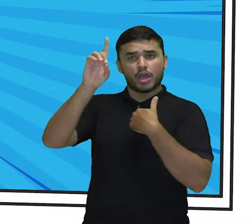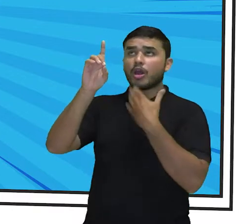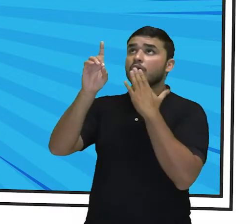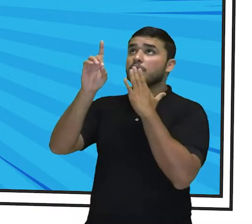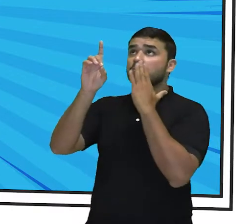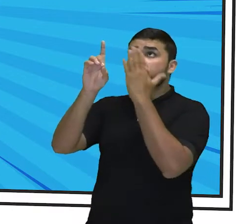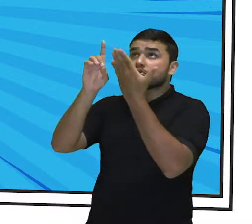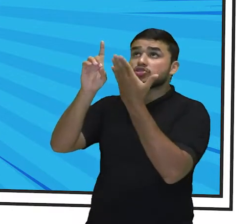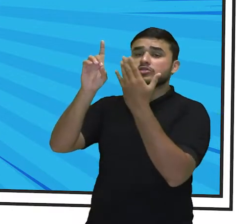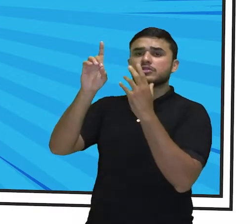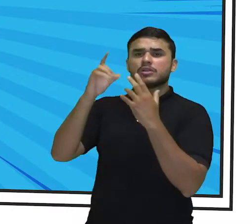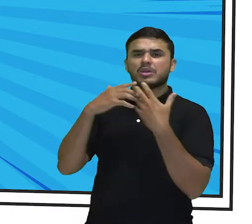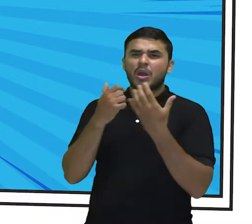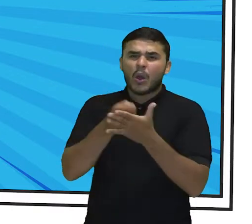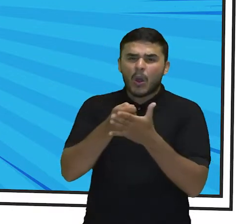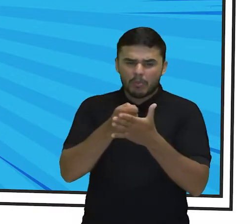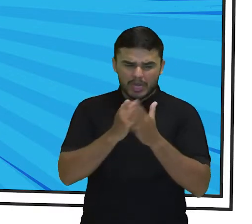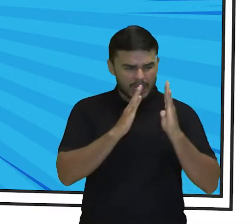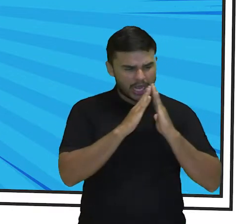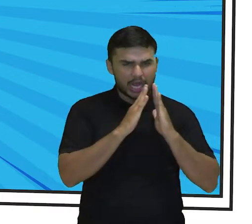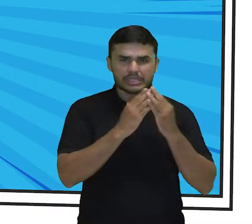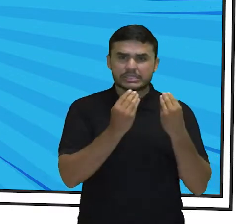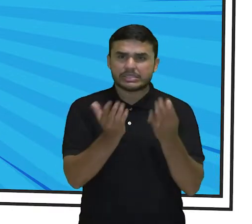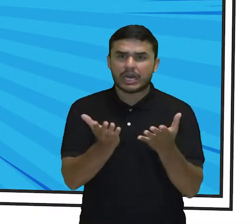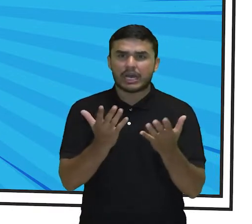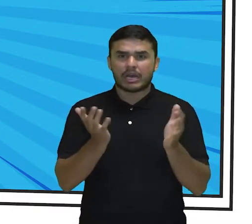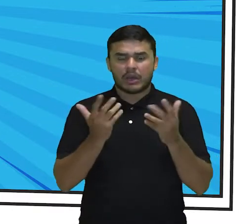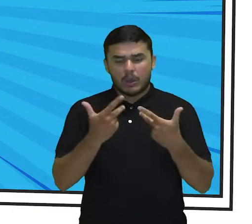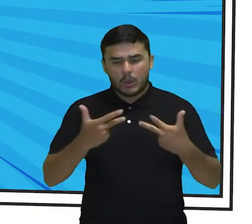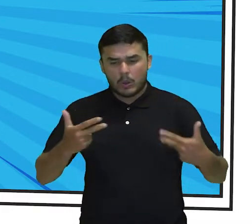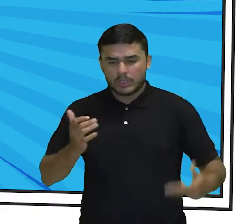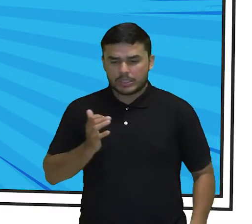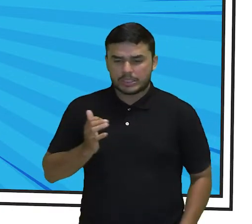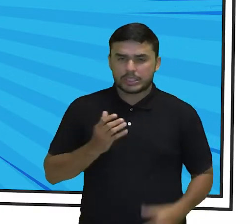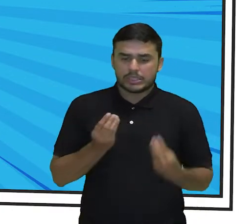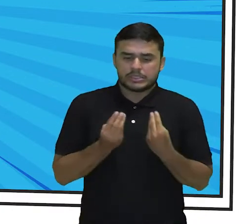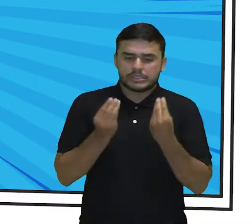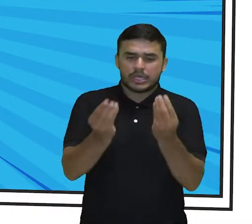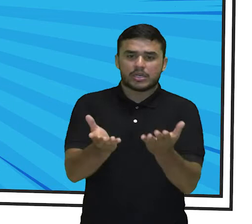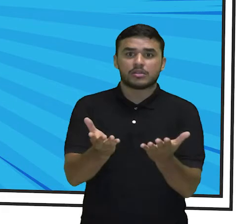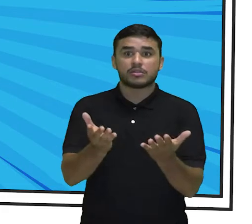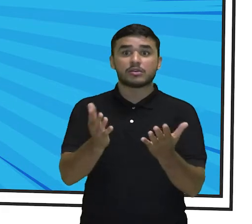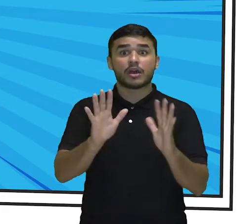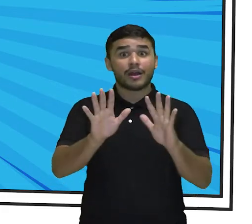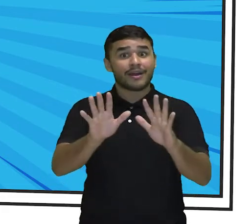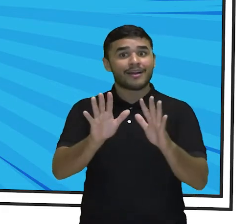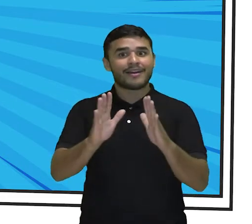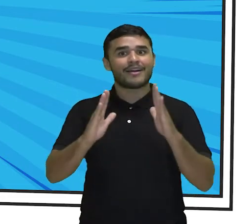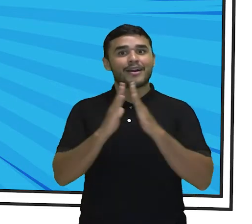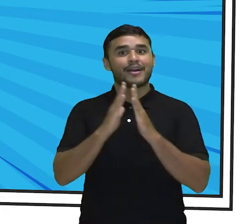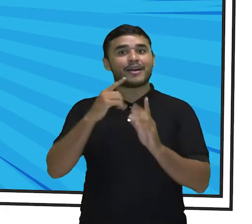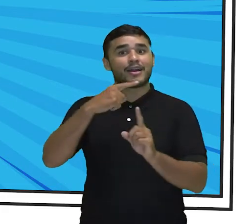exigência que existia da Igreja Católica. Antes, na Igreja Católica, você se salvava pelas obras. Agora, na